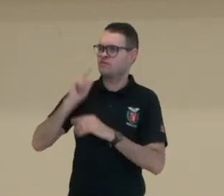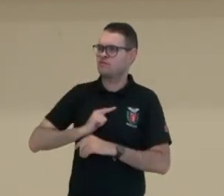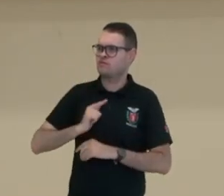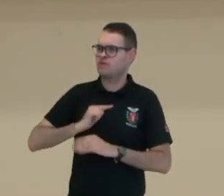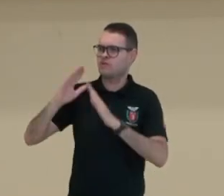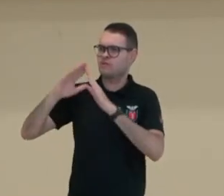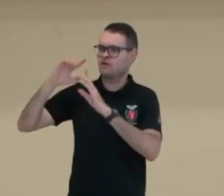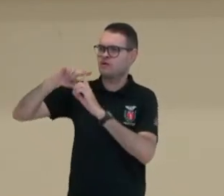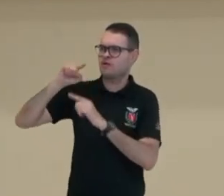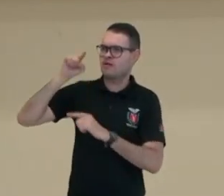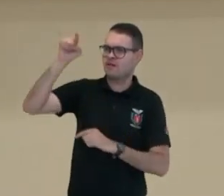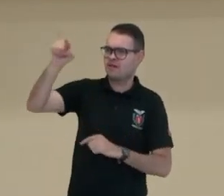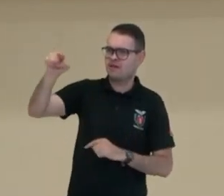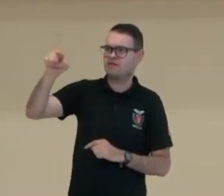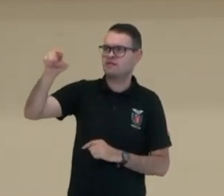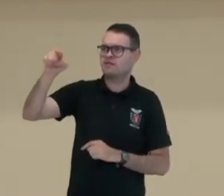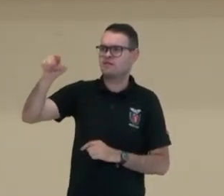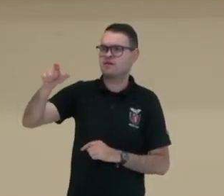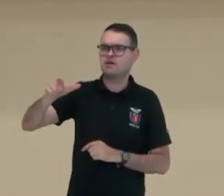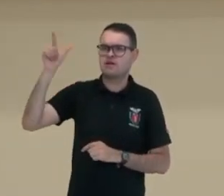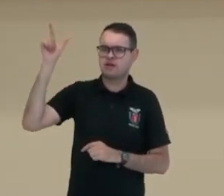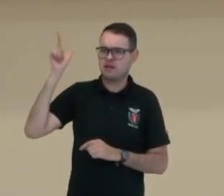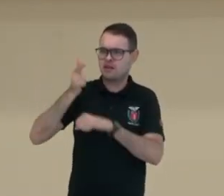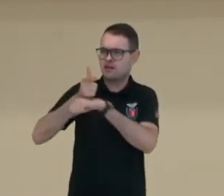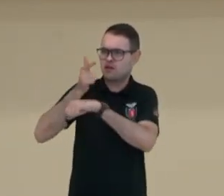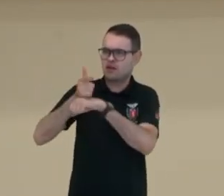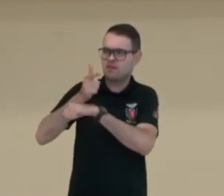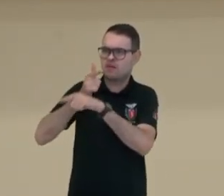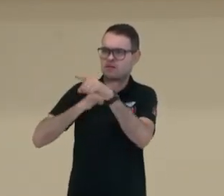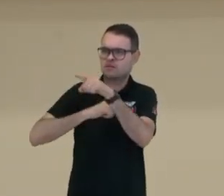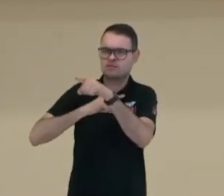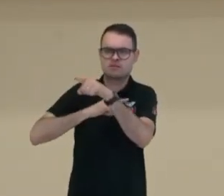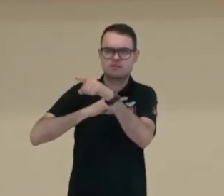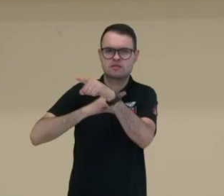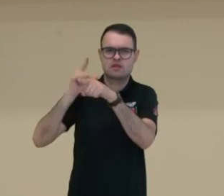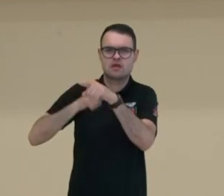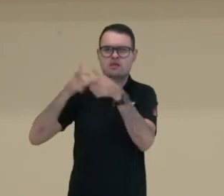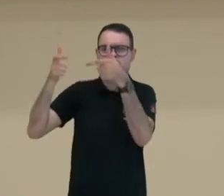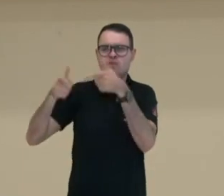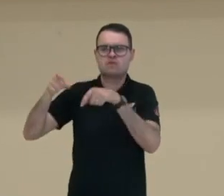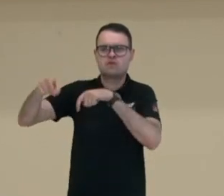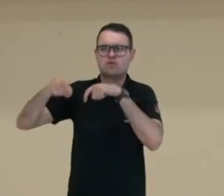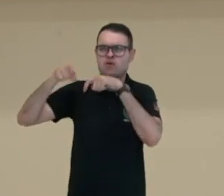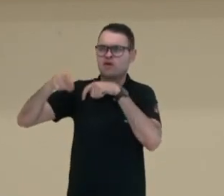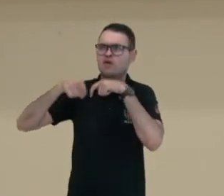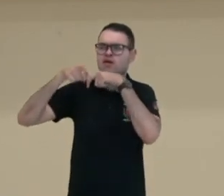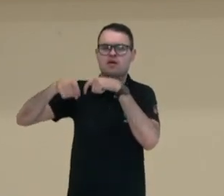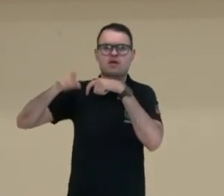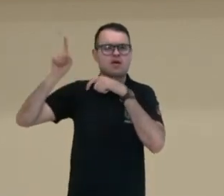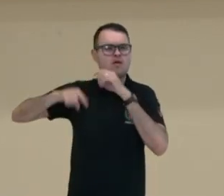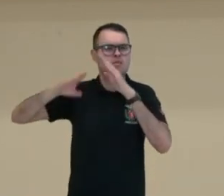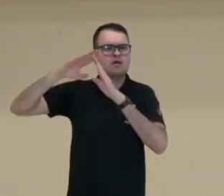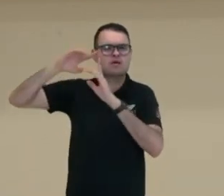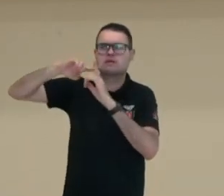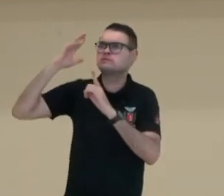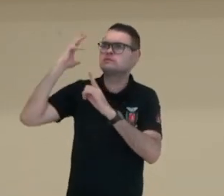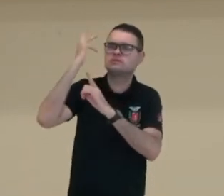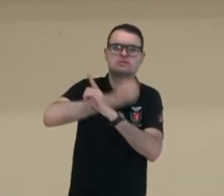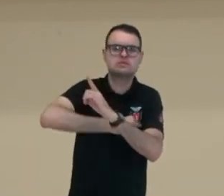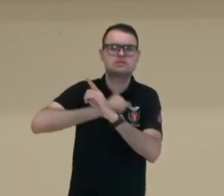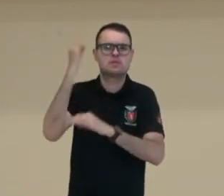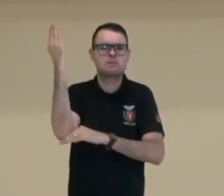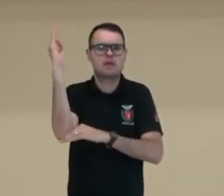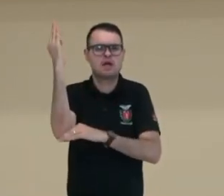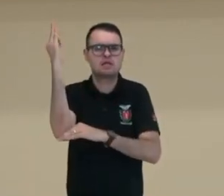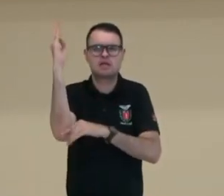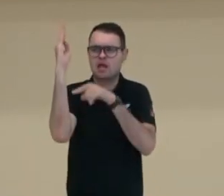igreja lá em Antônio Olinto, antes ali da Lapa, ali, poxa vida, e fica na área rural, uma cidade, é uma igreja linda, toda de madeira, e